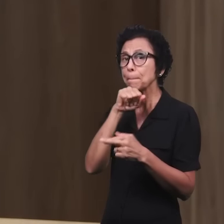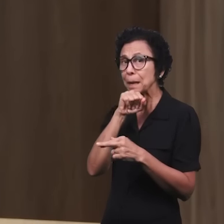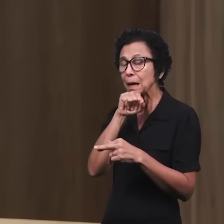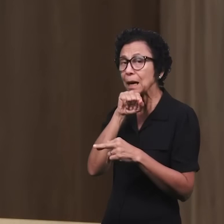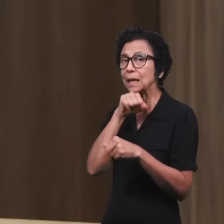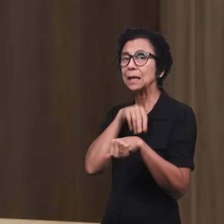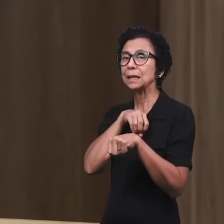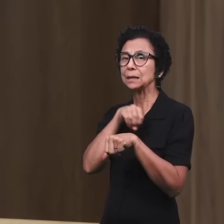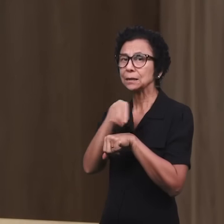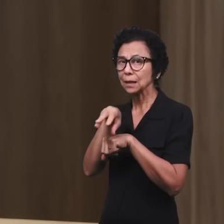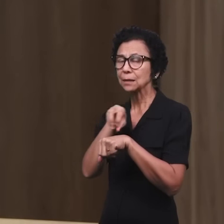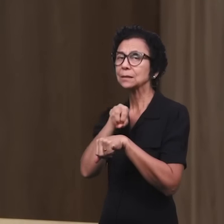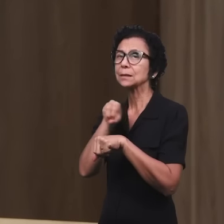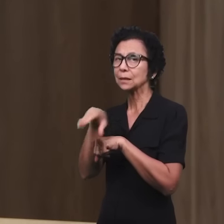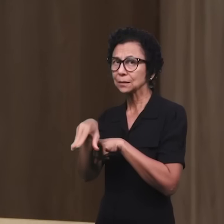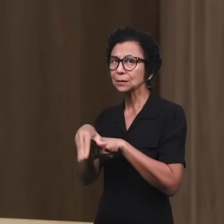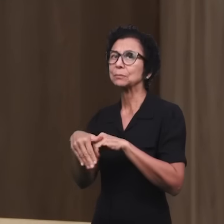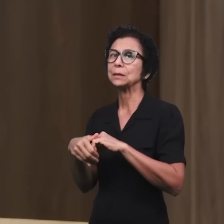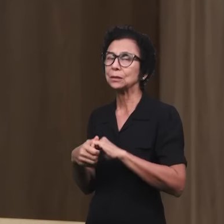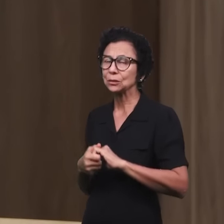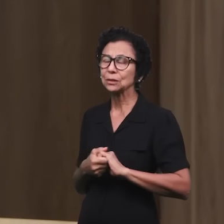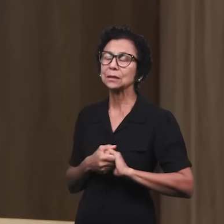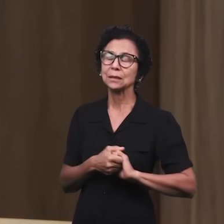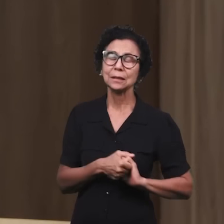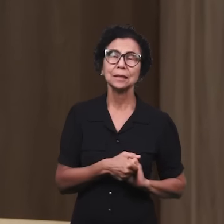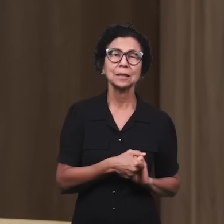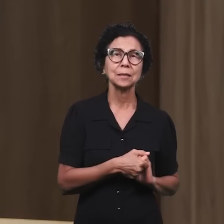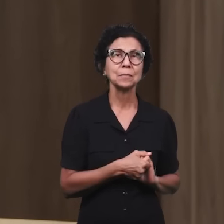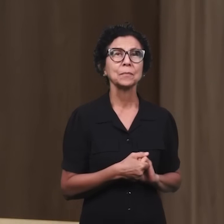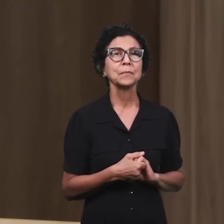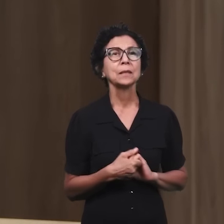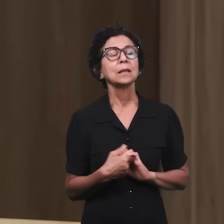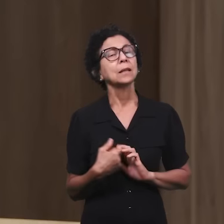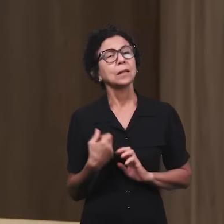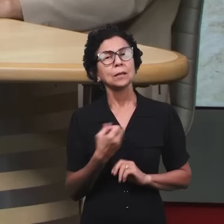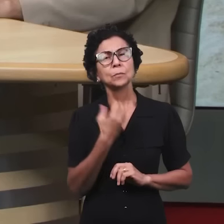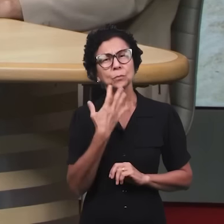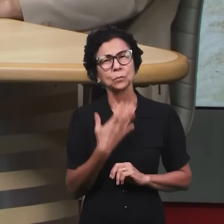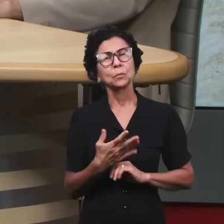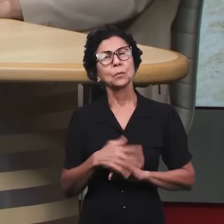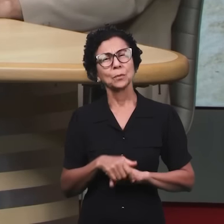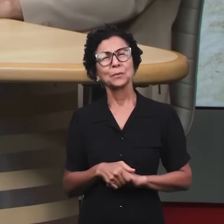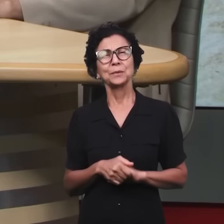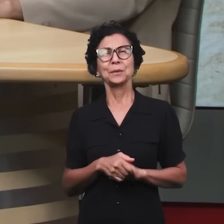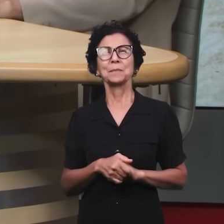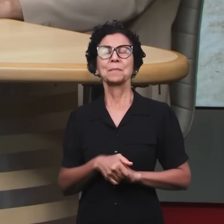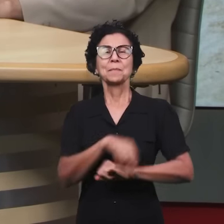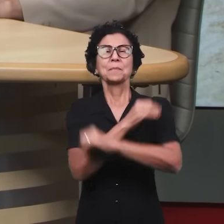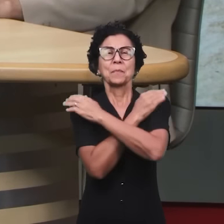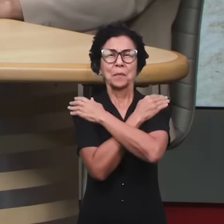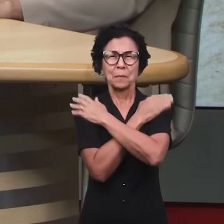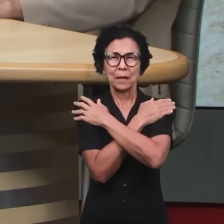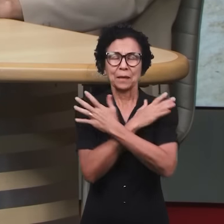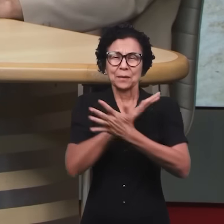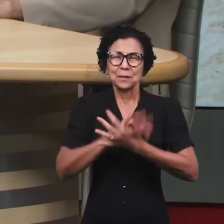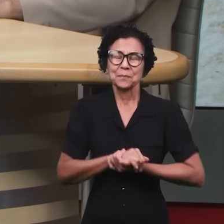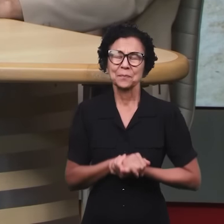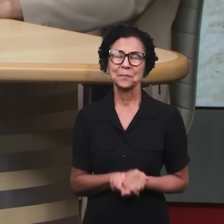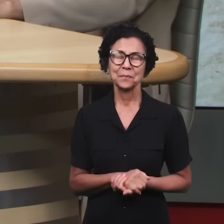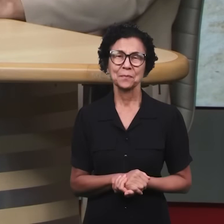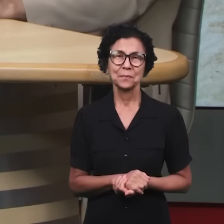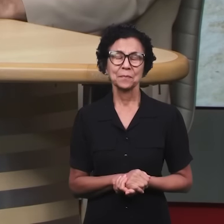usa ali os recursos que vêm do corpo para orientar os pais do seu grupo. Então um abraço ao companheiro. Então vamos ao nosso